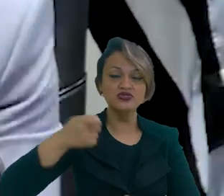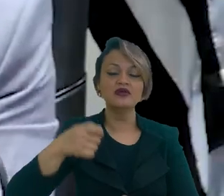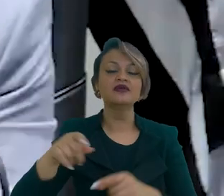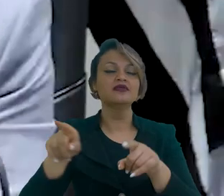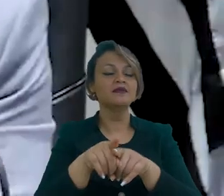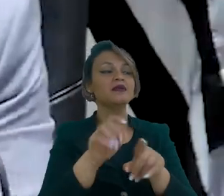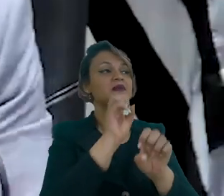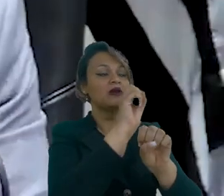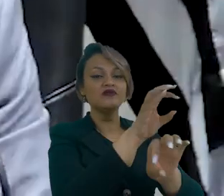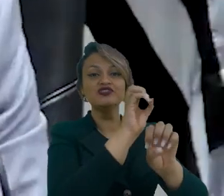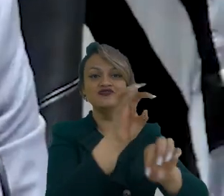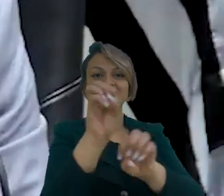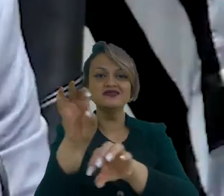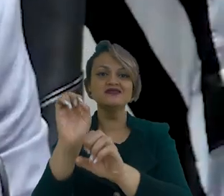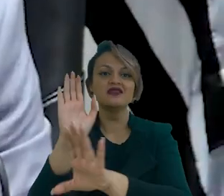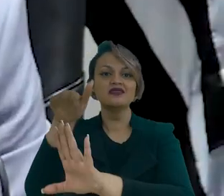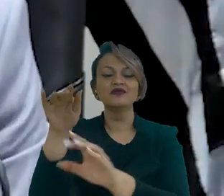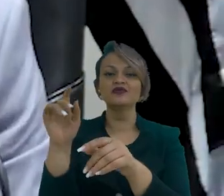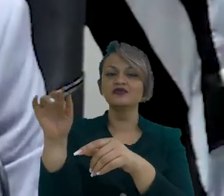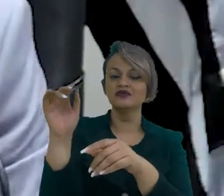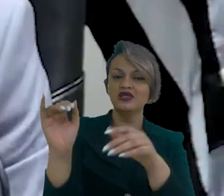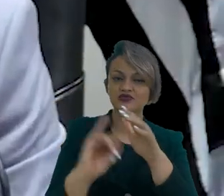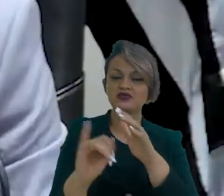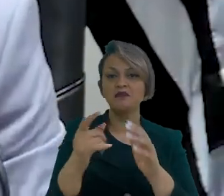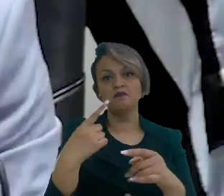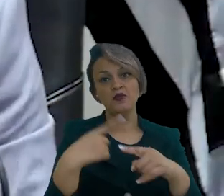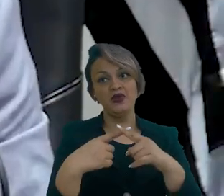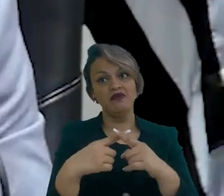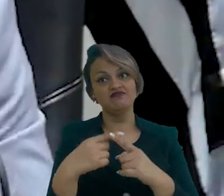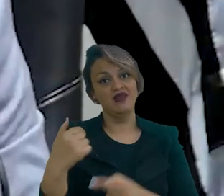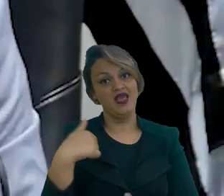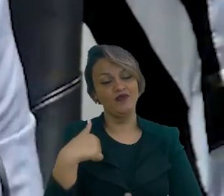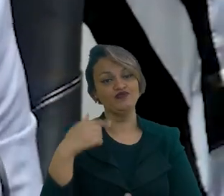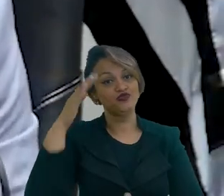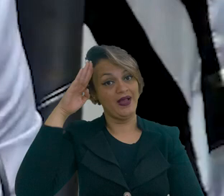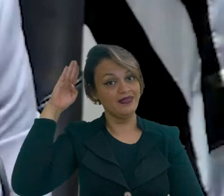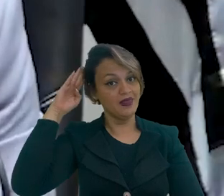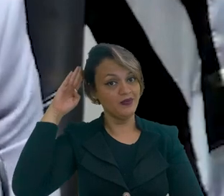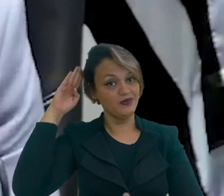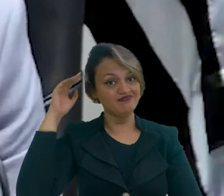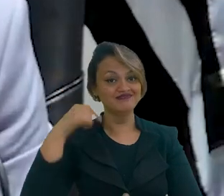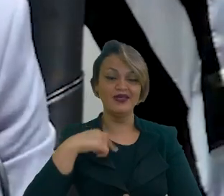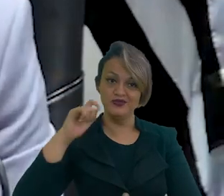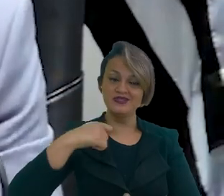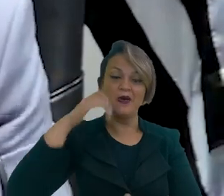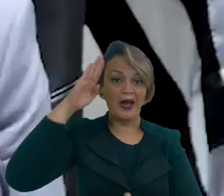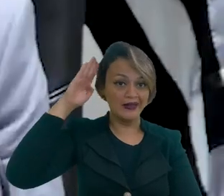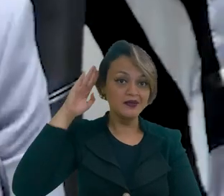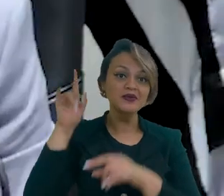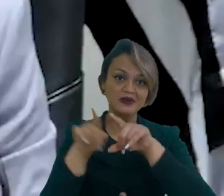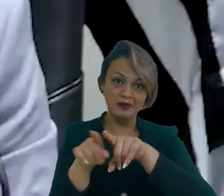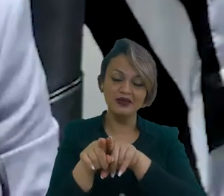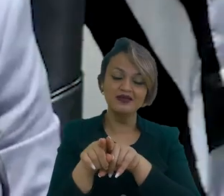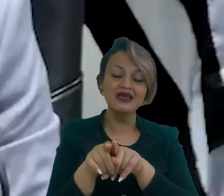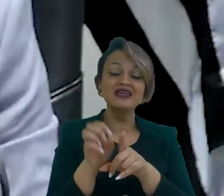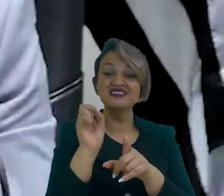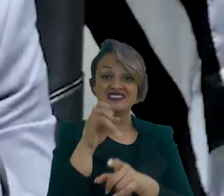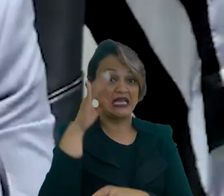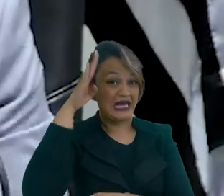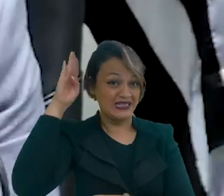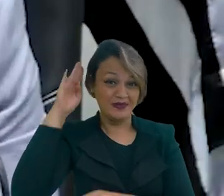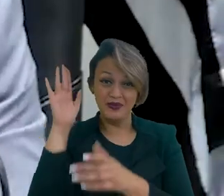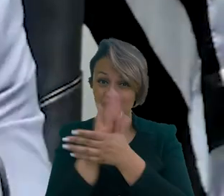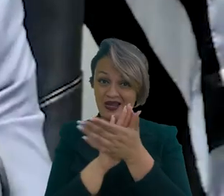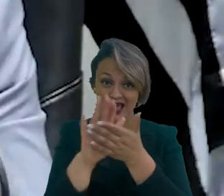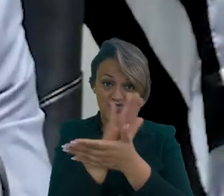mas também para o ensino nas nossas instituições Antes de tudo eu sou um acadêmico devo recorda isso se